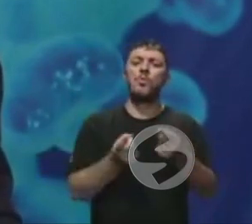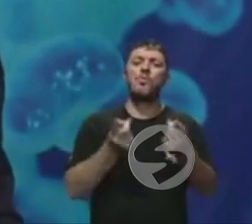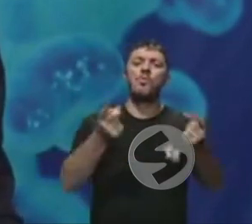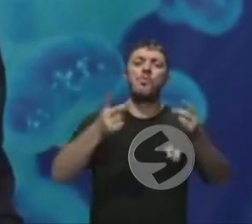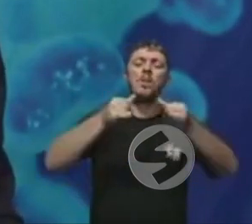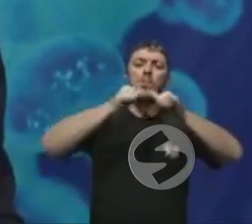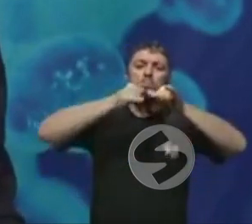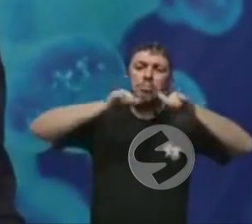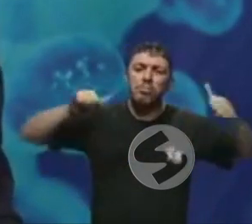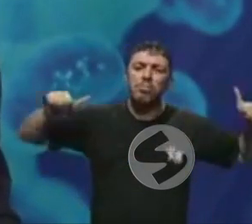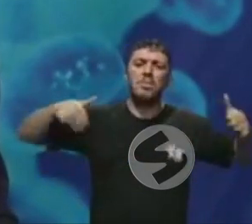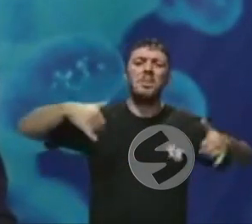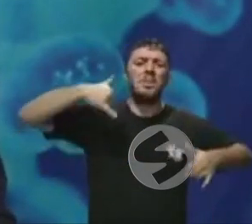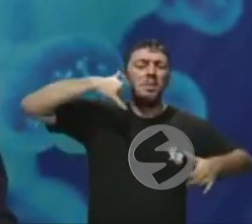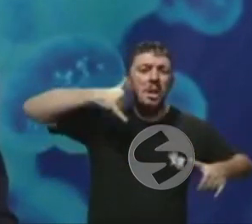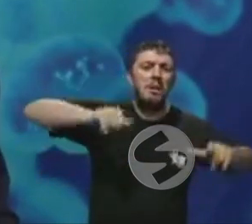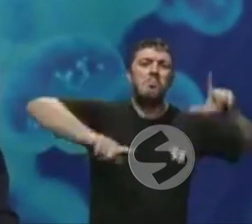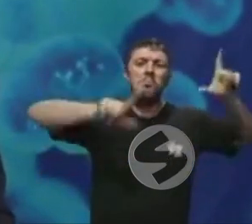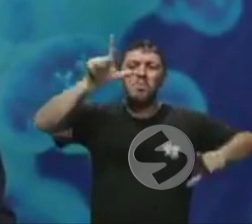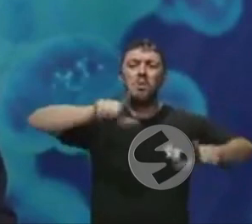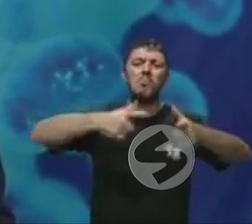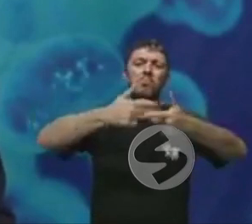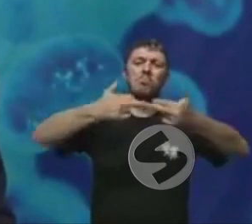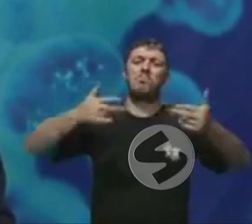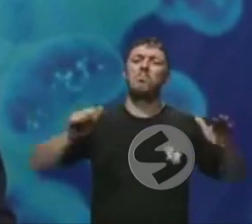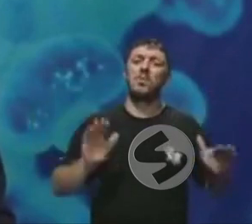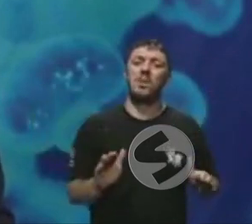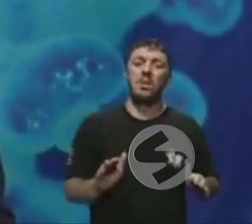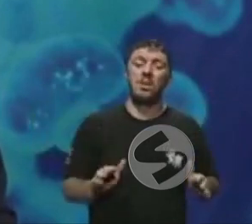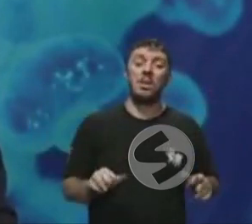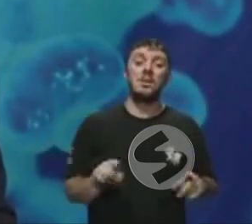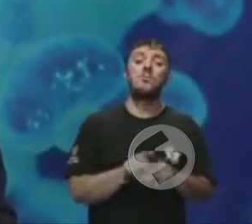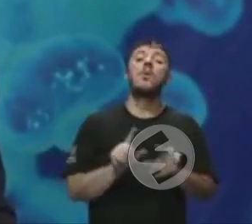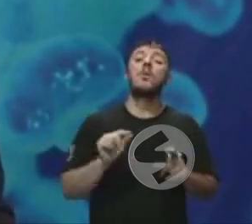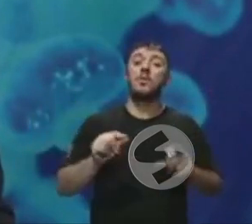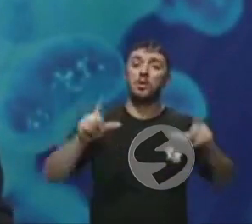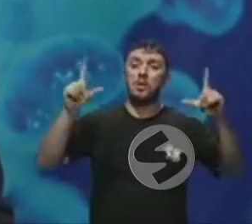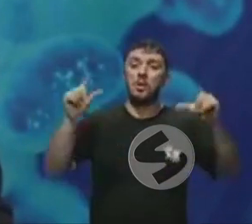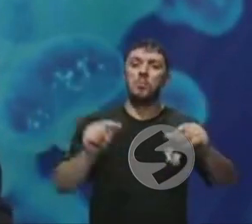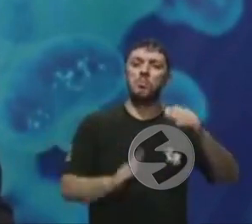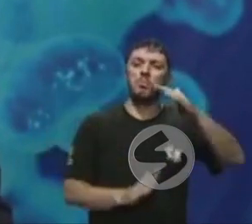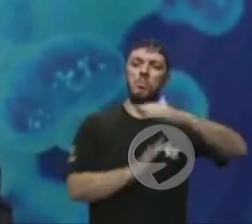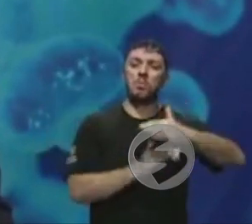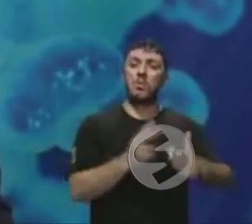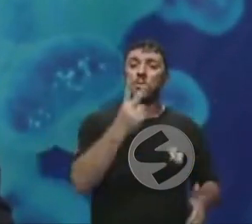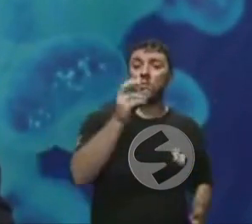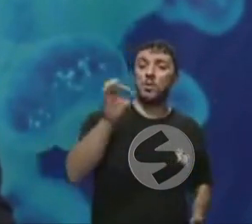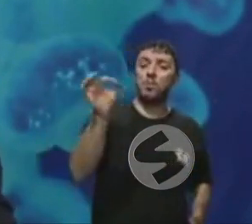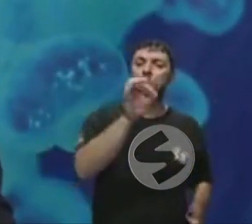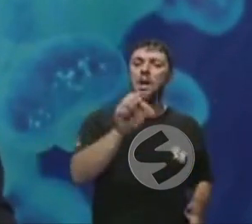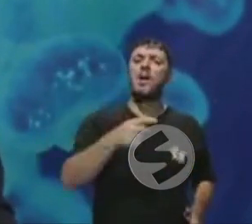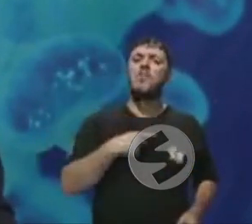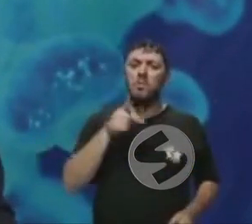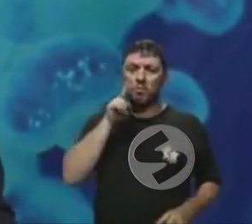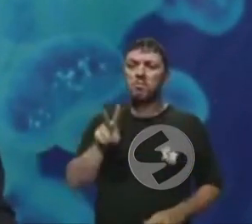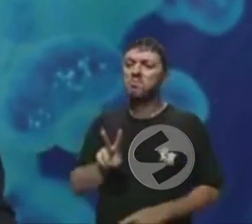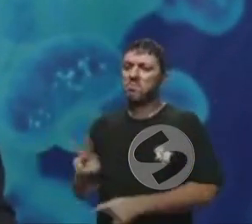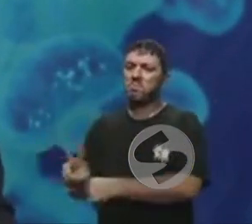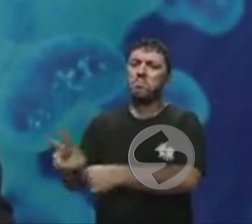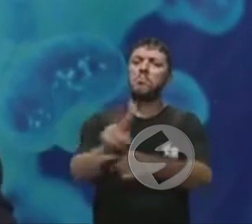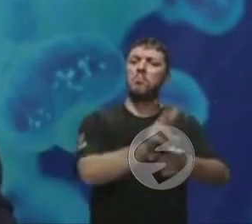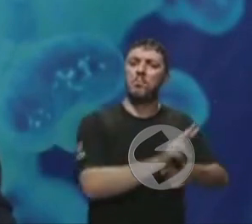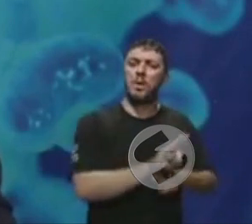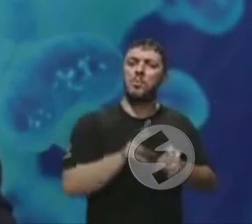da capacidade do estabelecimento em 20%. Nós vamos fiscalizar os supermercados que não